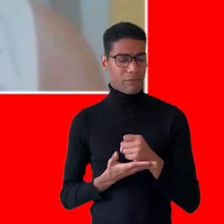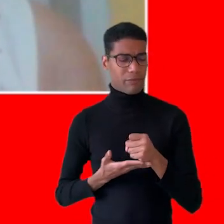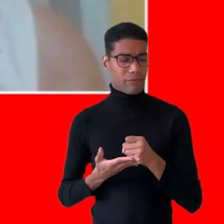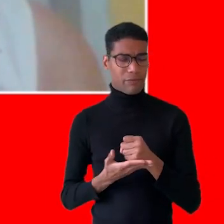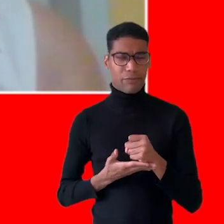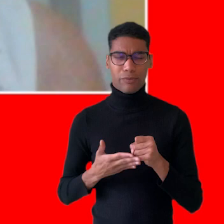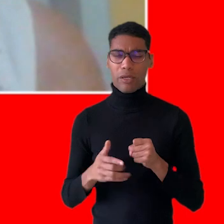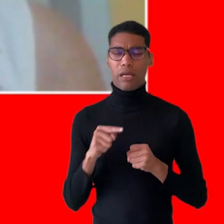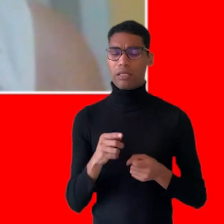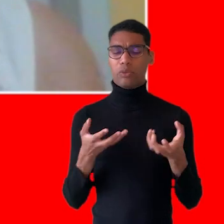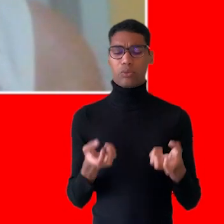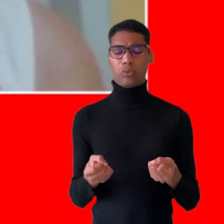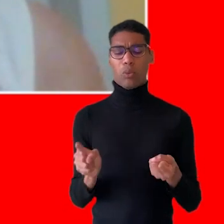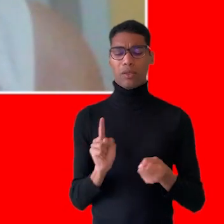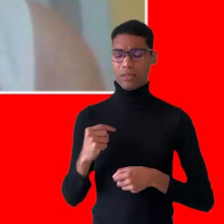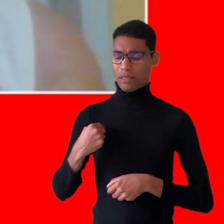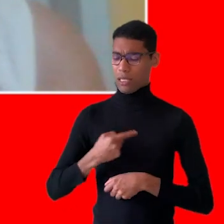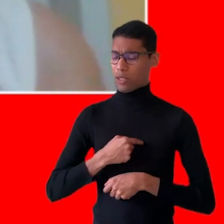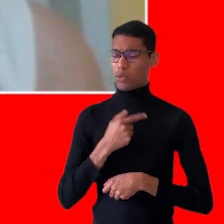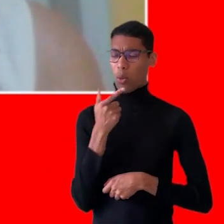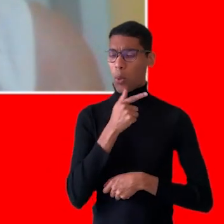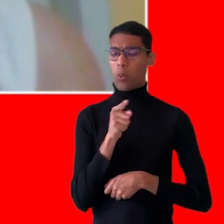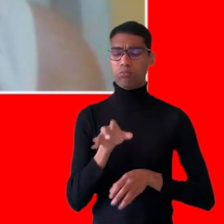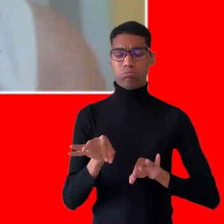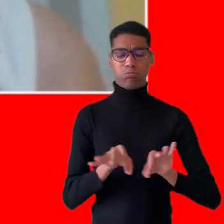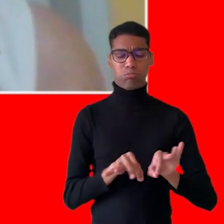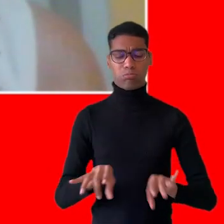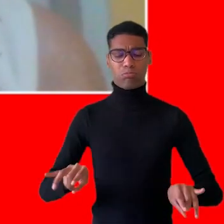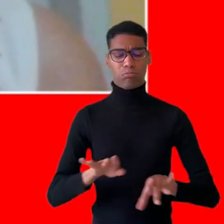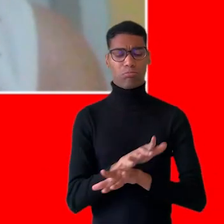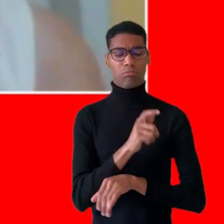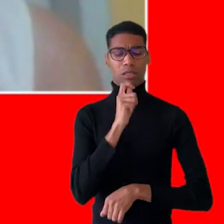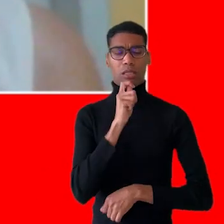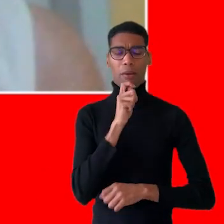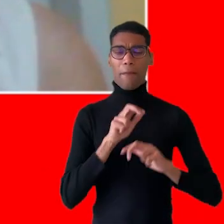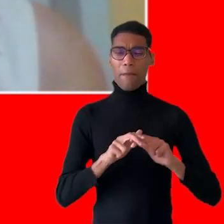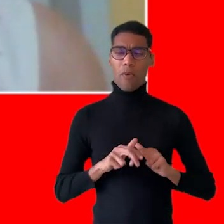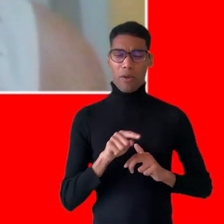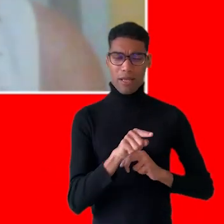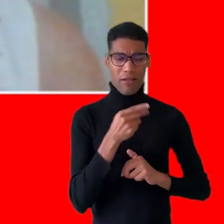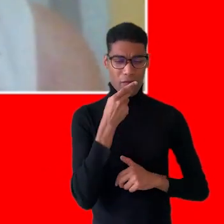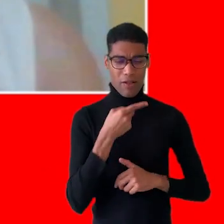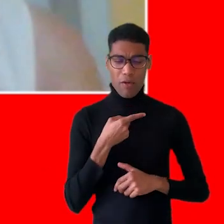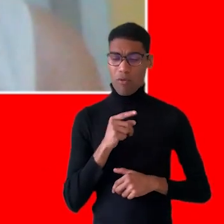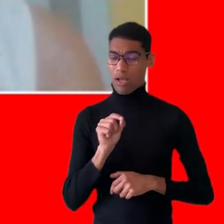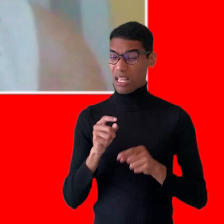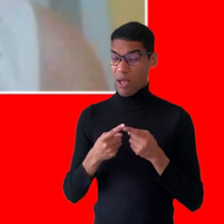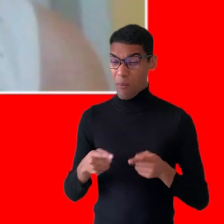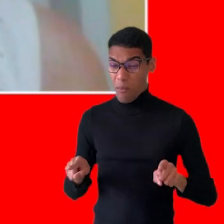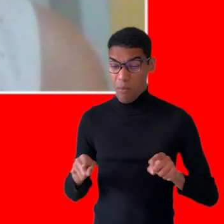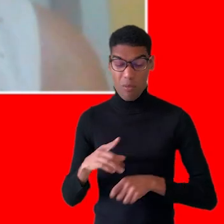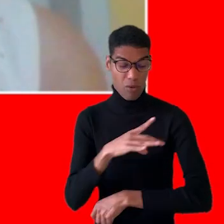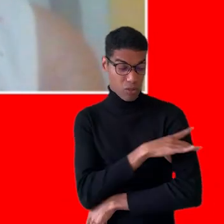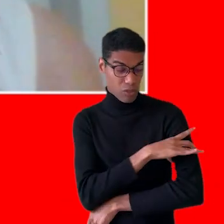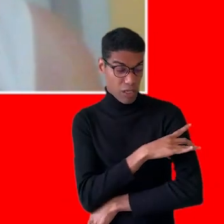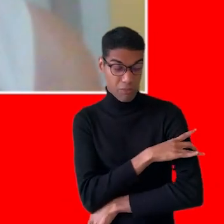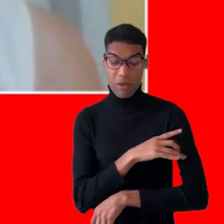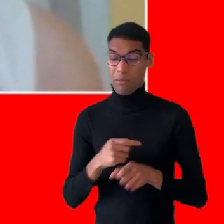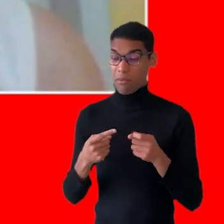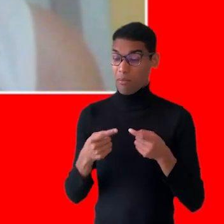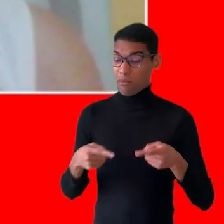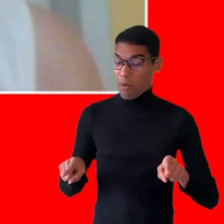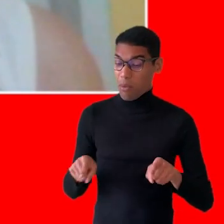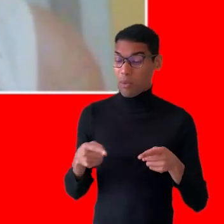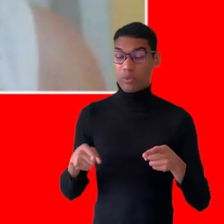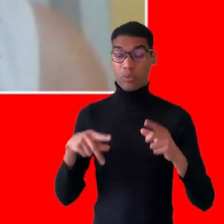fundamentalistas e que não permitiram que a gente terminasse porque dizia que era música de macumba, projeto de